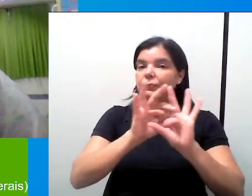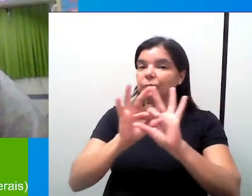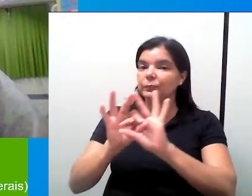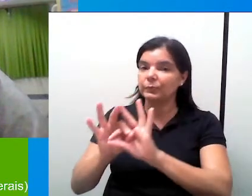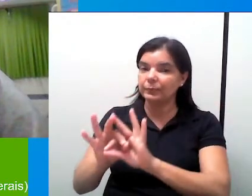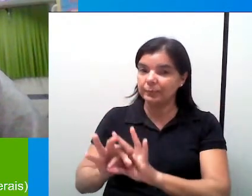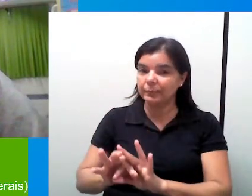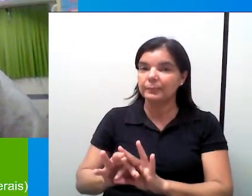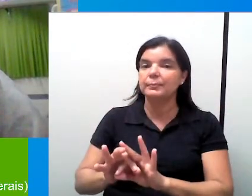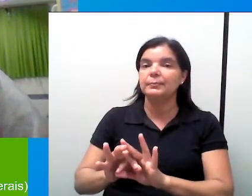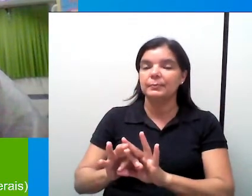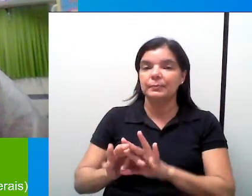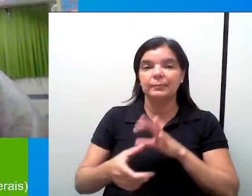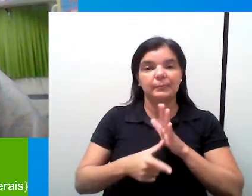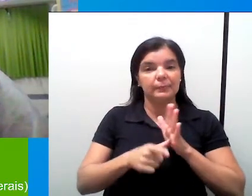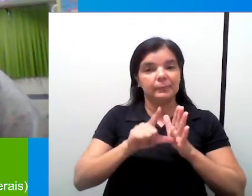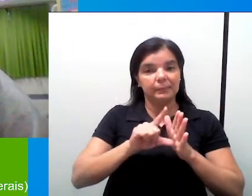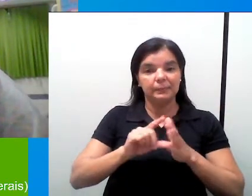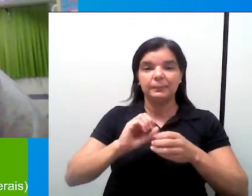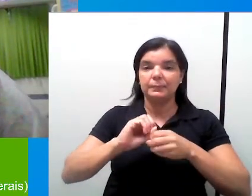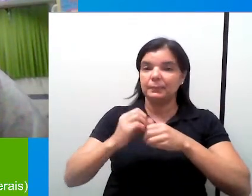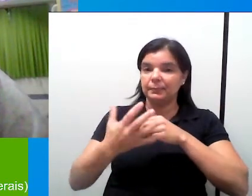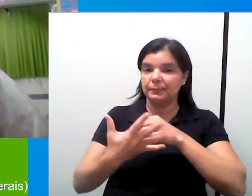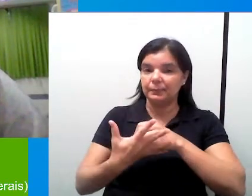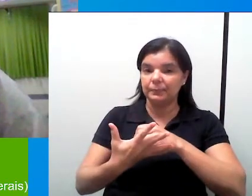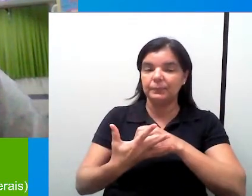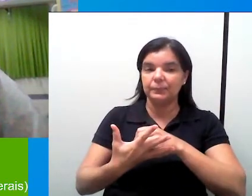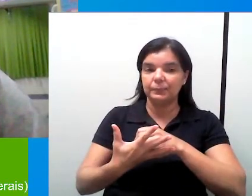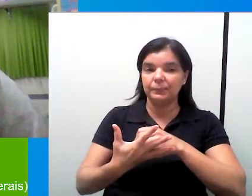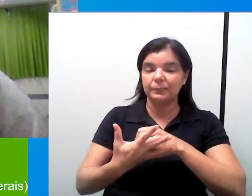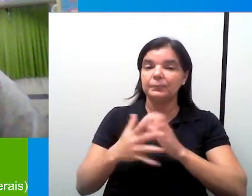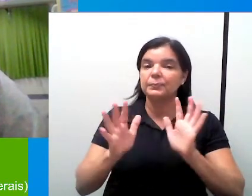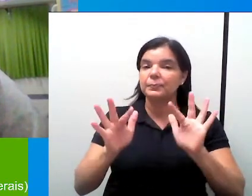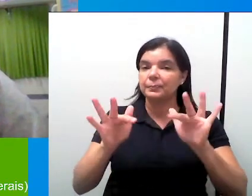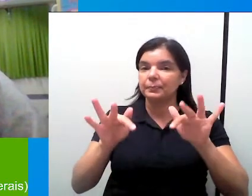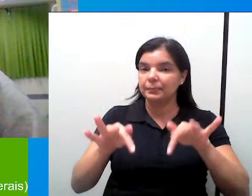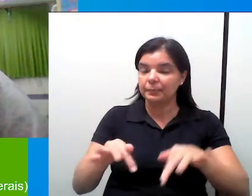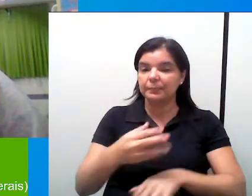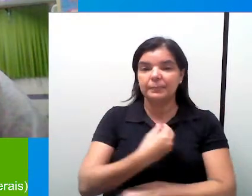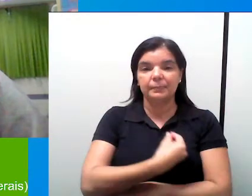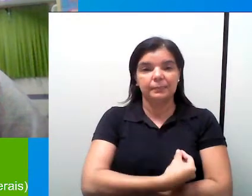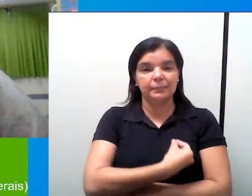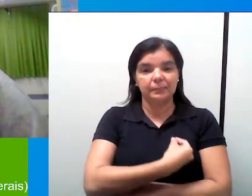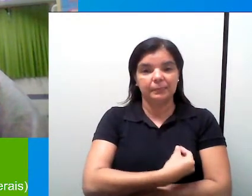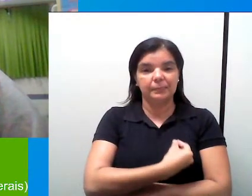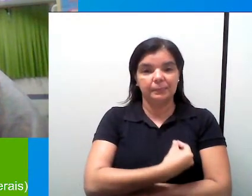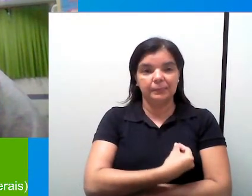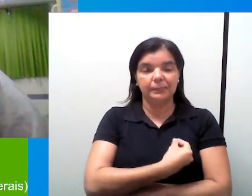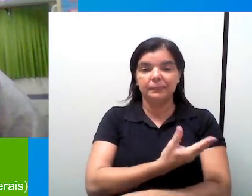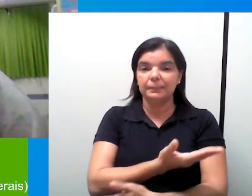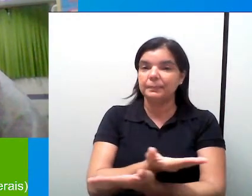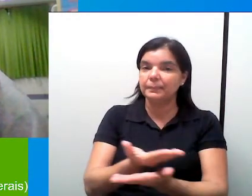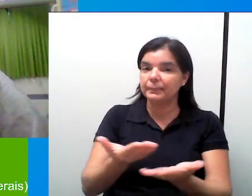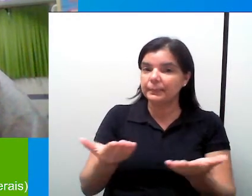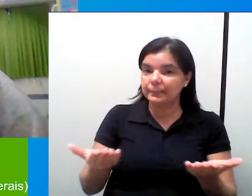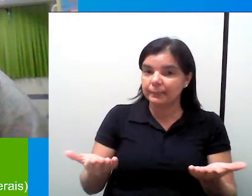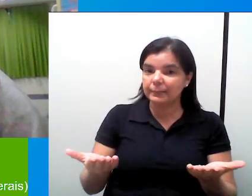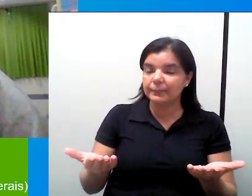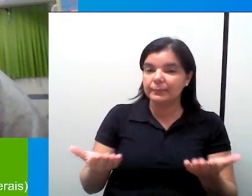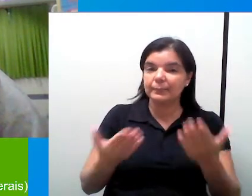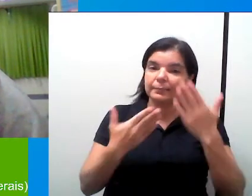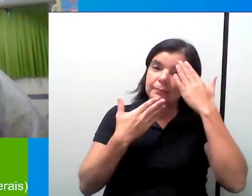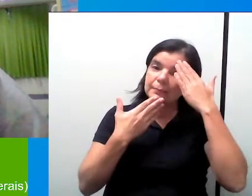saímos, né, da Covid-19. Eu encerro por aqui minha participação, fico à disposição de vocês, mais uma vez